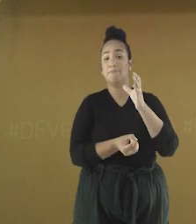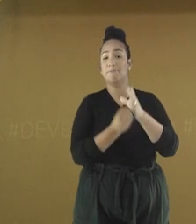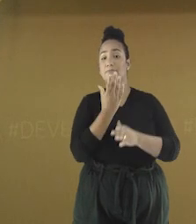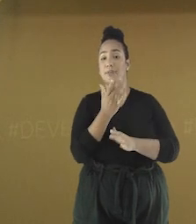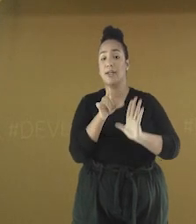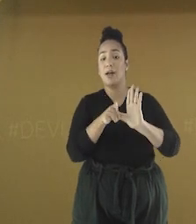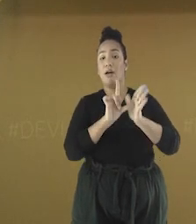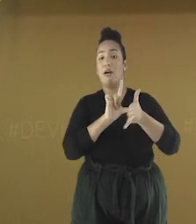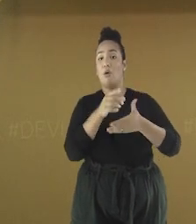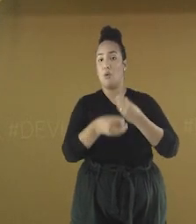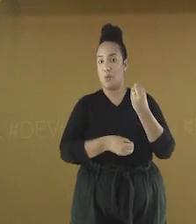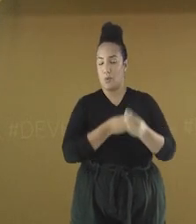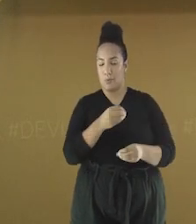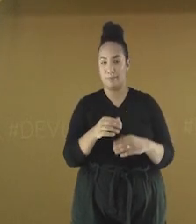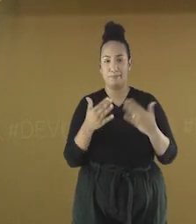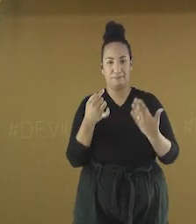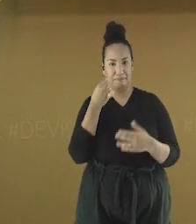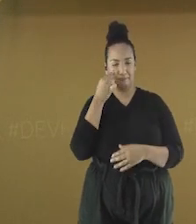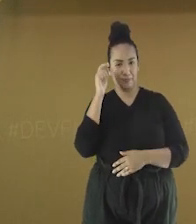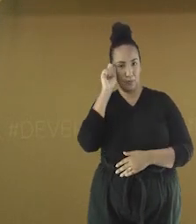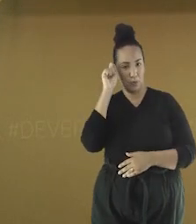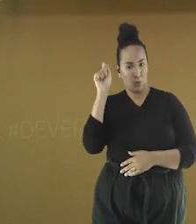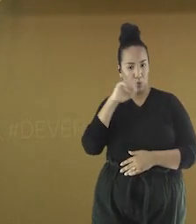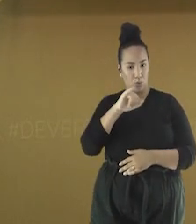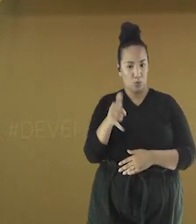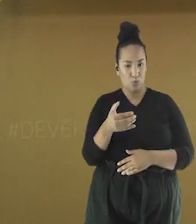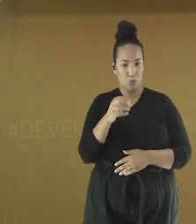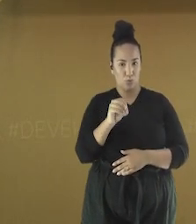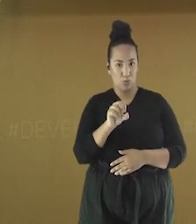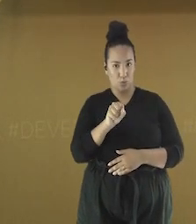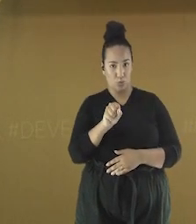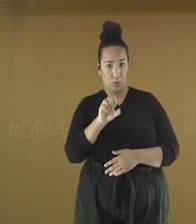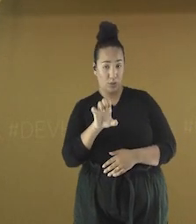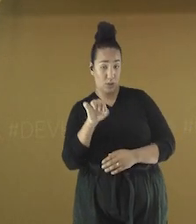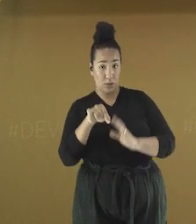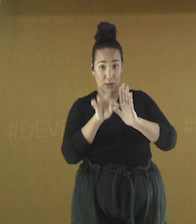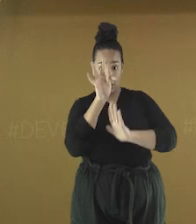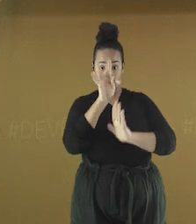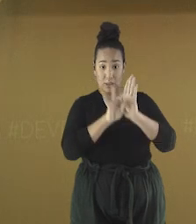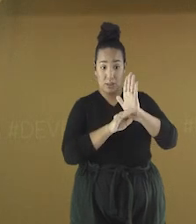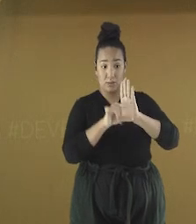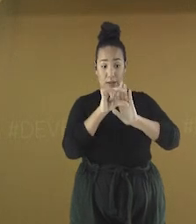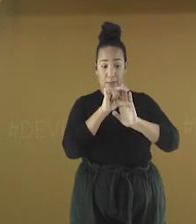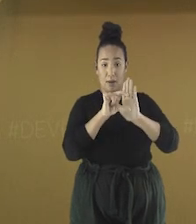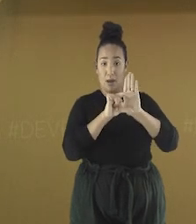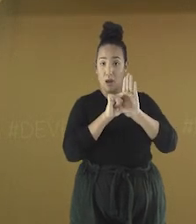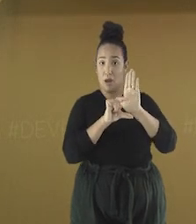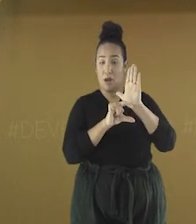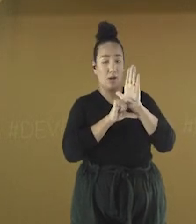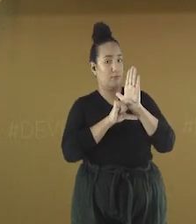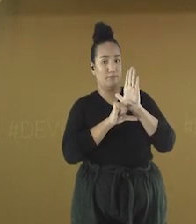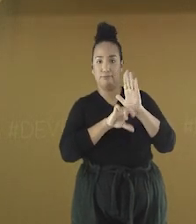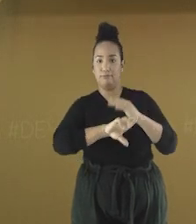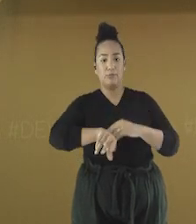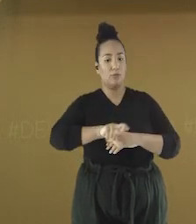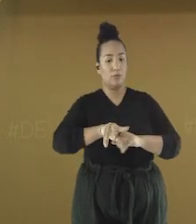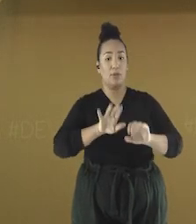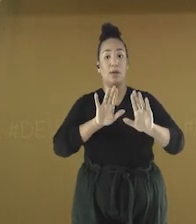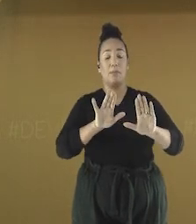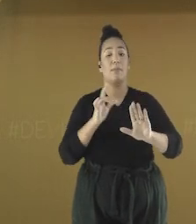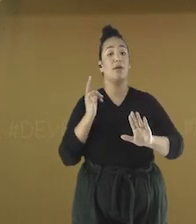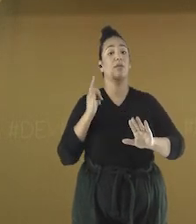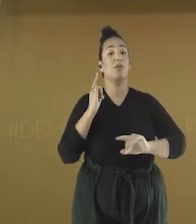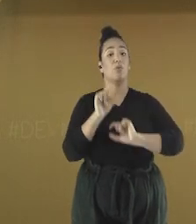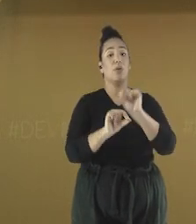construído. Vejam que o autor José Paulo Paes não organiza seu texto em parágrafos como um texto comum,